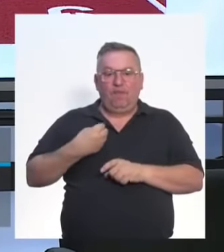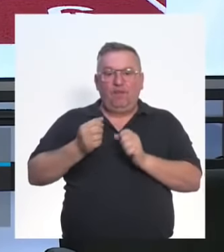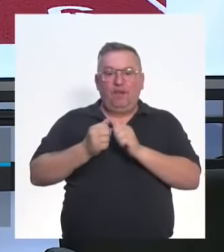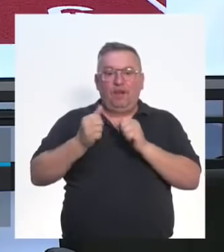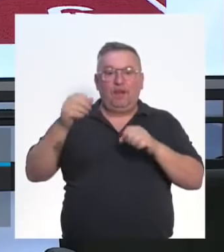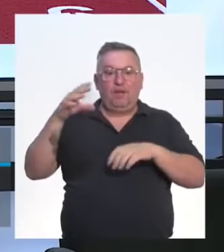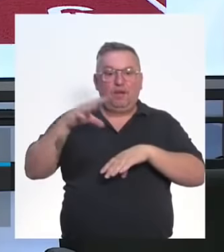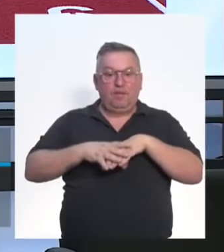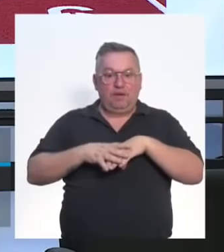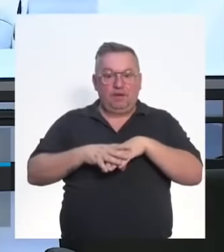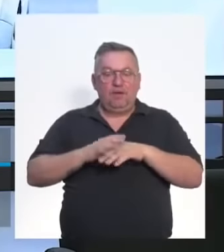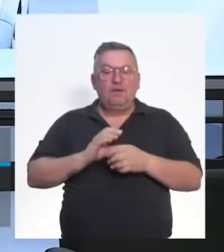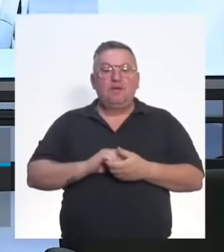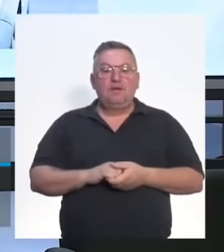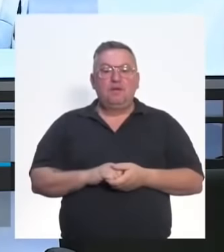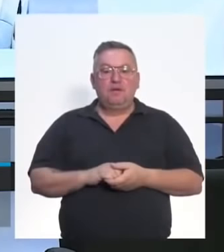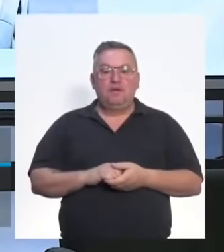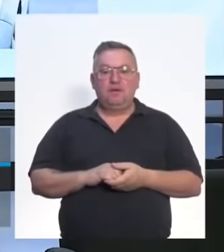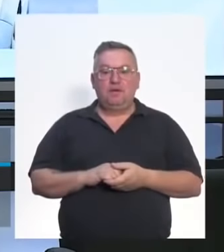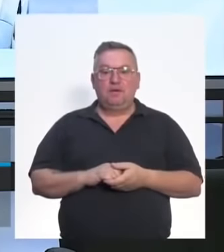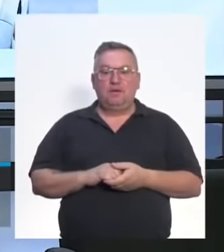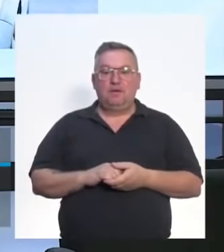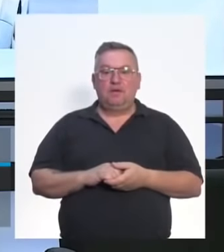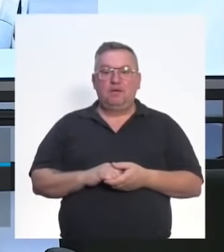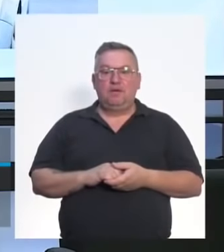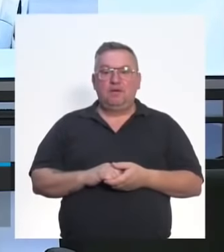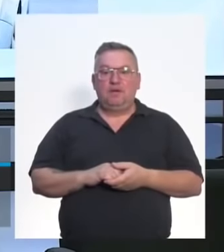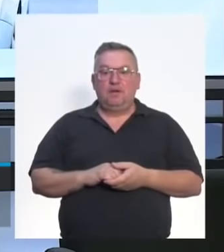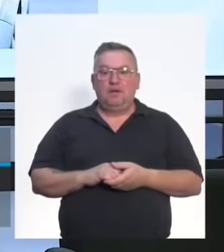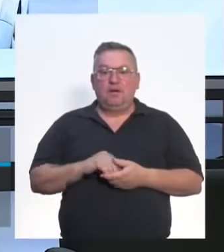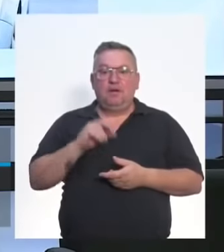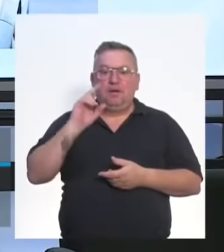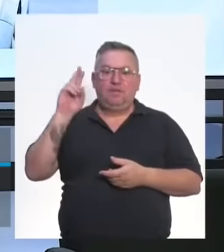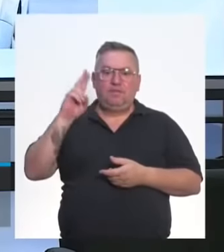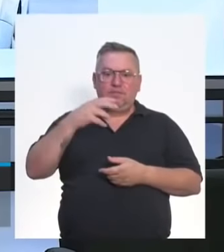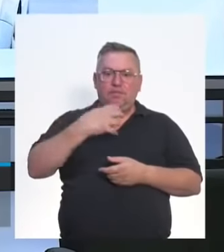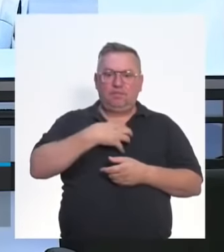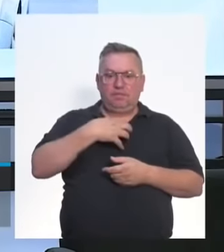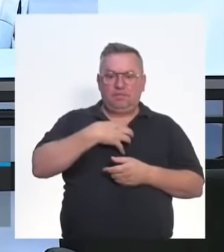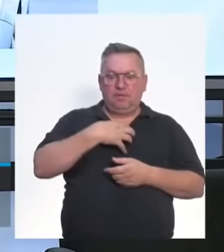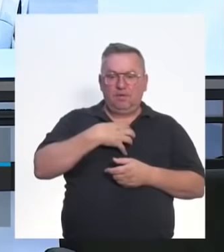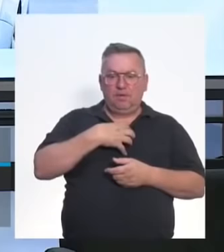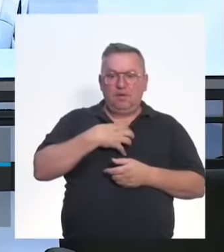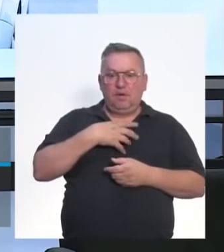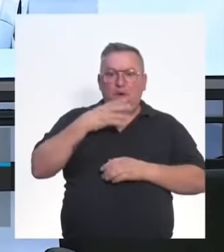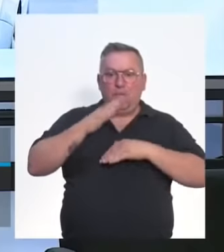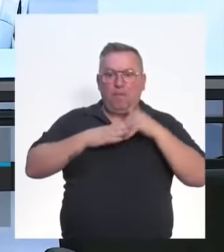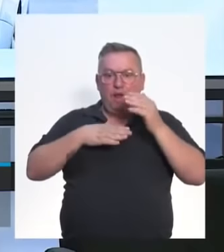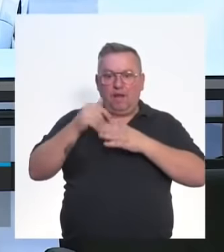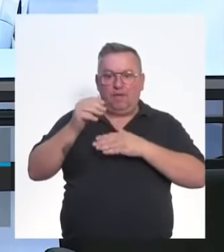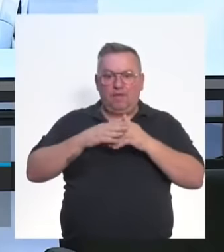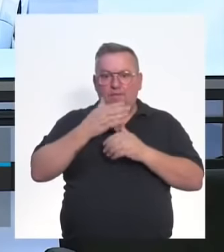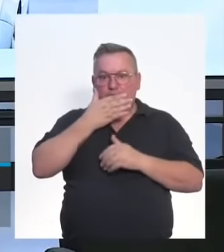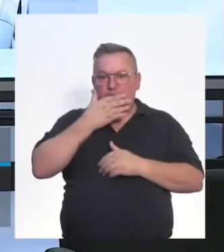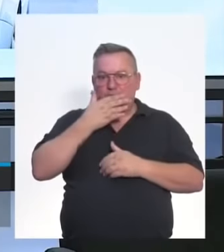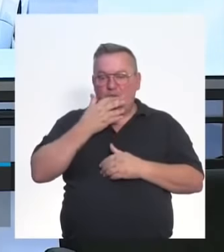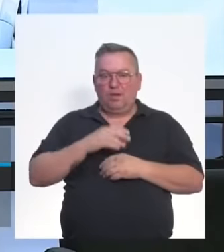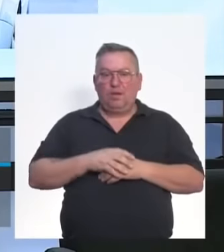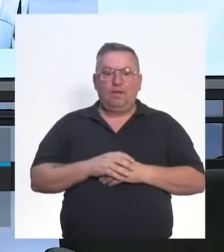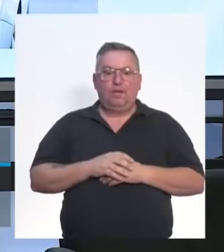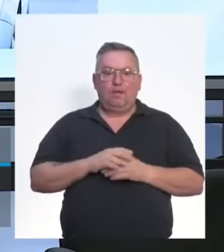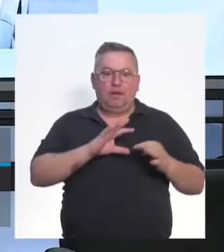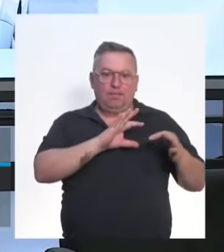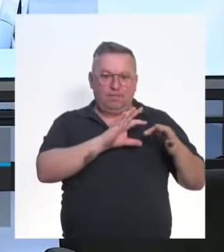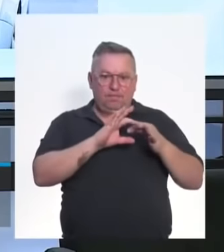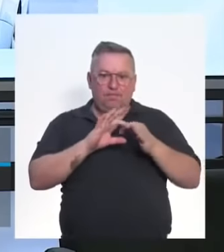a matemática. Beleza? Tá? Vamos dar sequência aí? Ó. Tá? Vamos dar um sentido prático aí para a aula. Contextualizar.